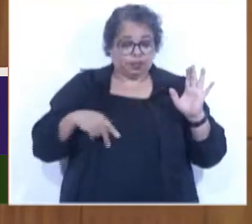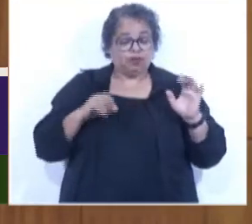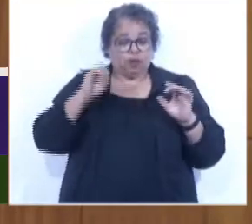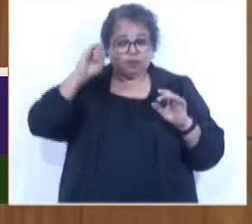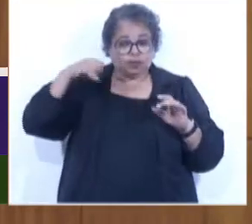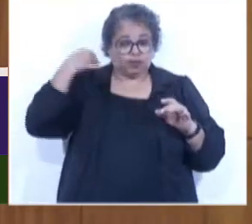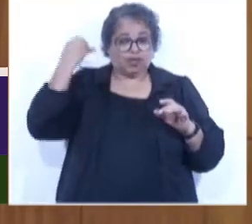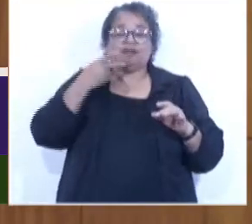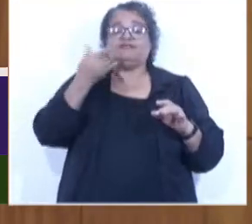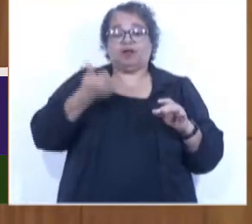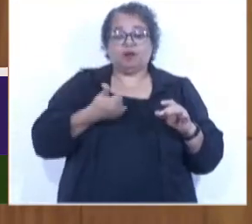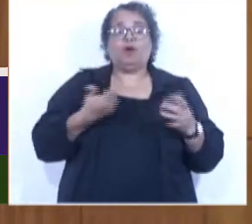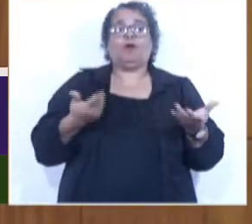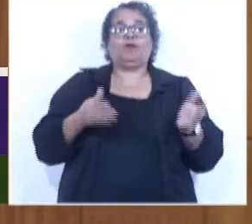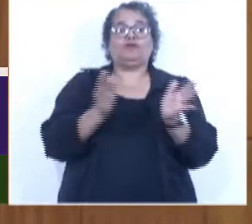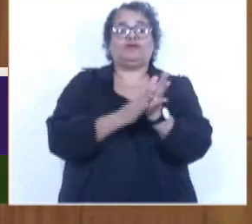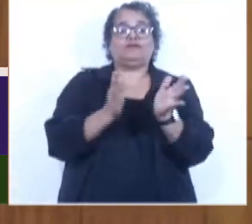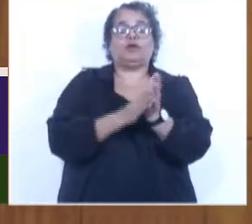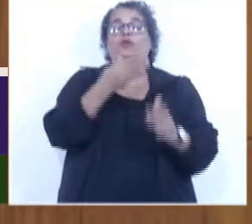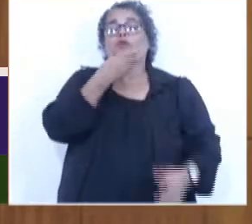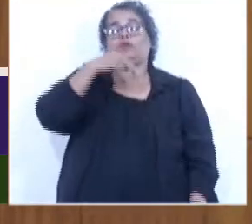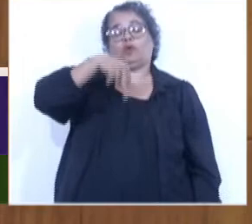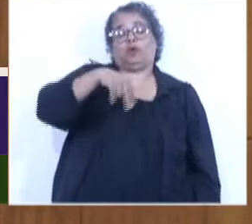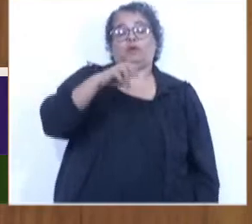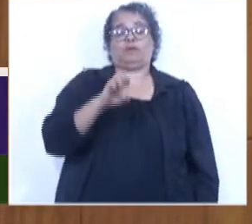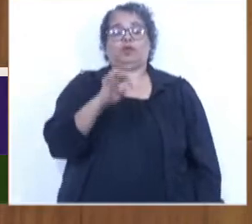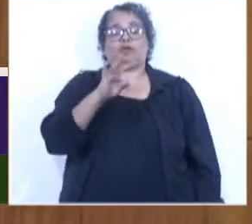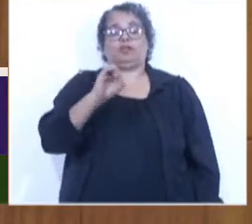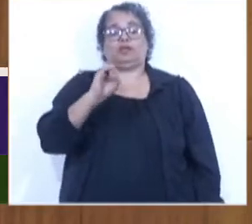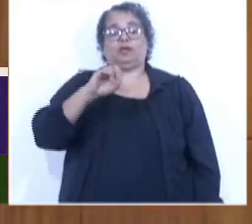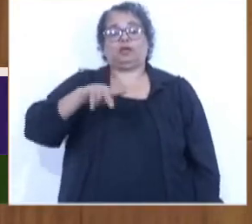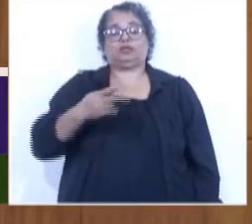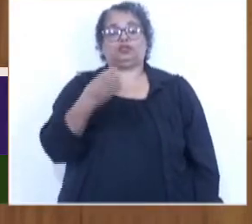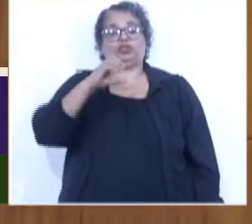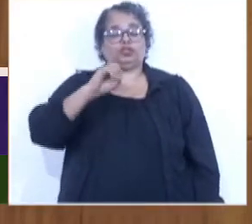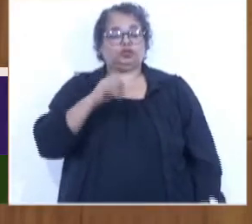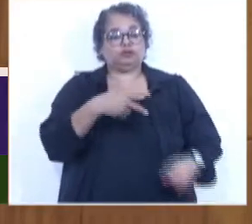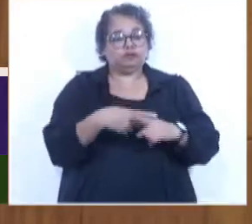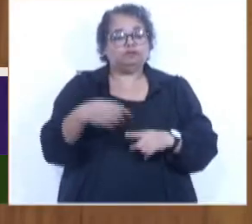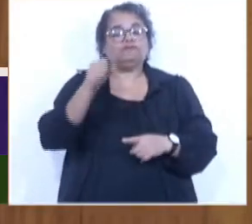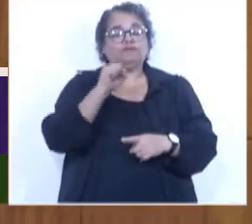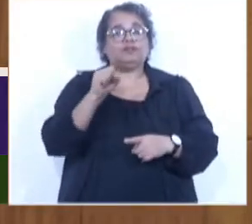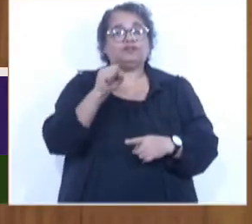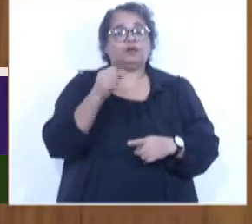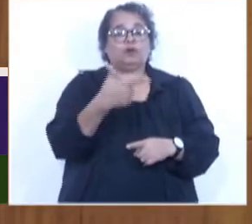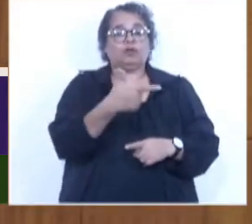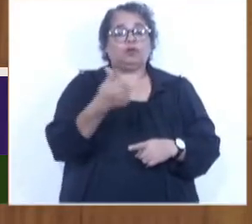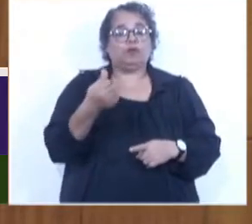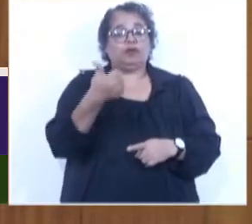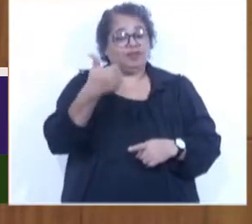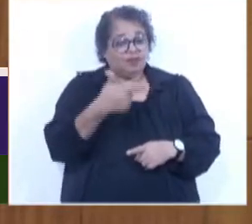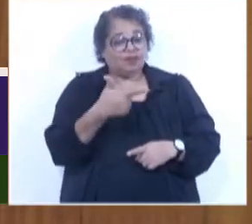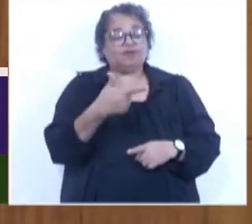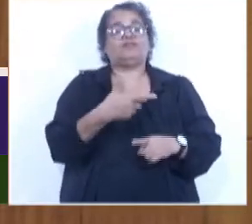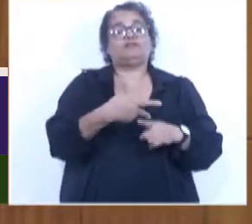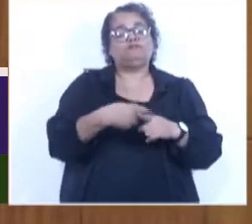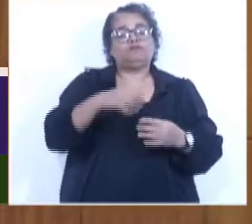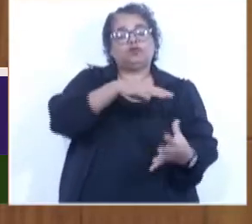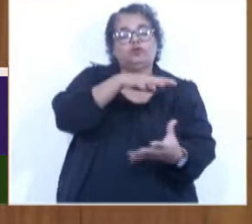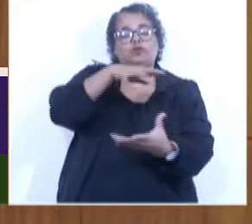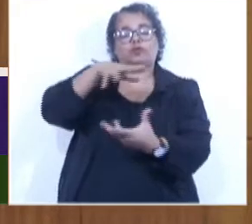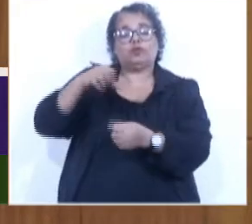fez uma lembrança boa de aniversário do Netinho grande Neto né Campeão Mundial em 2012 o melhor jogador de futsal do mundo em